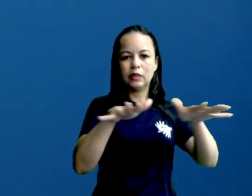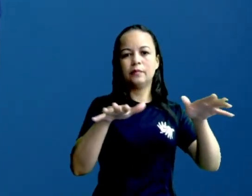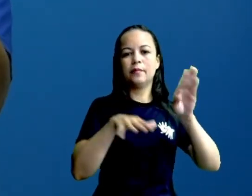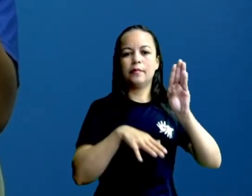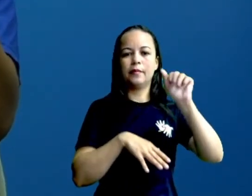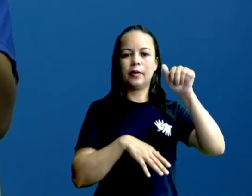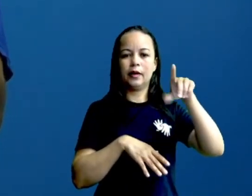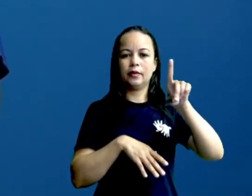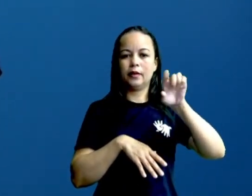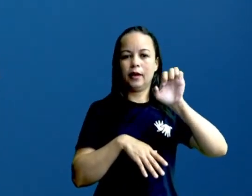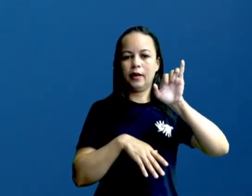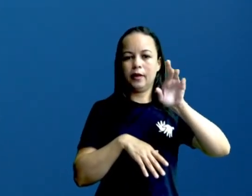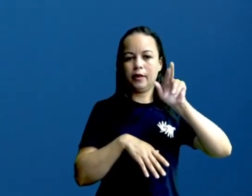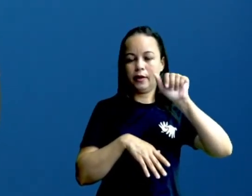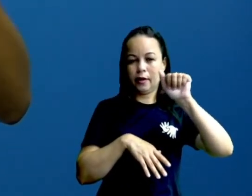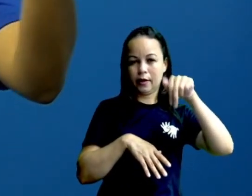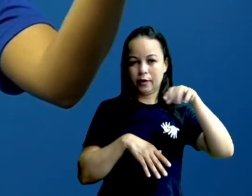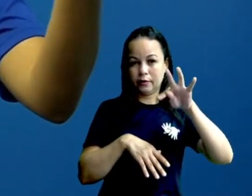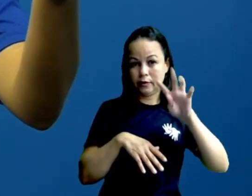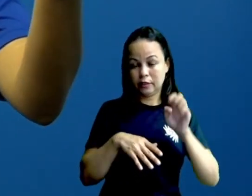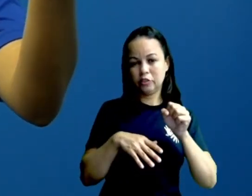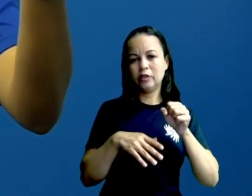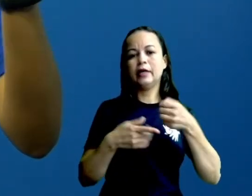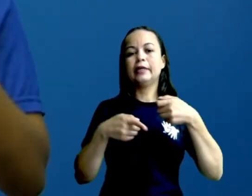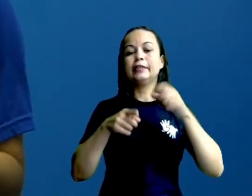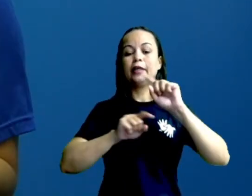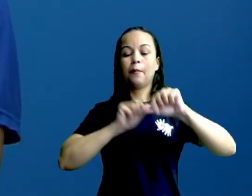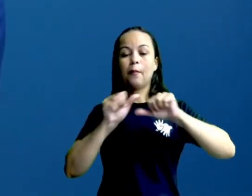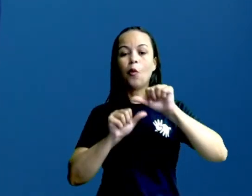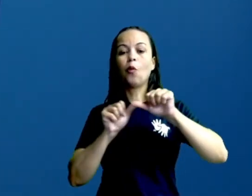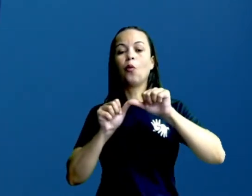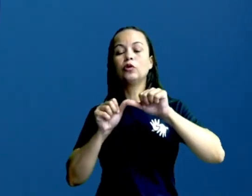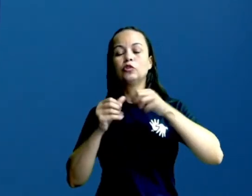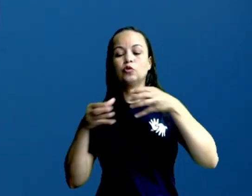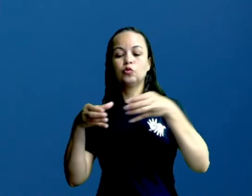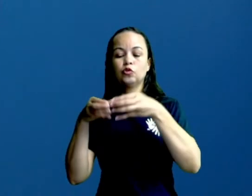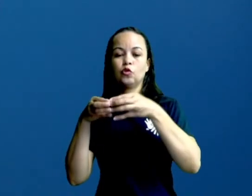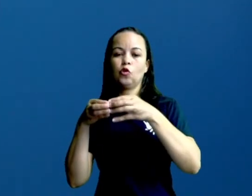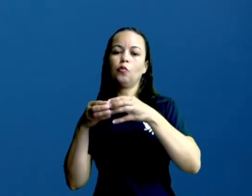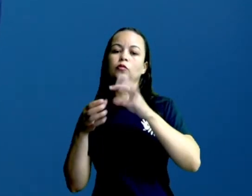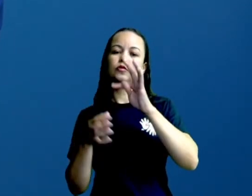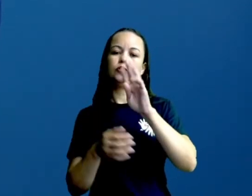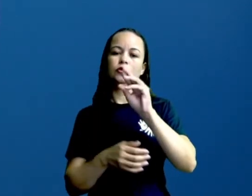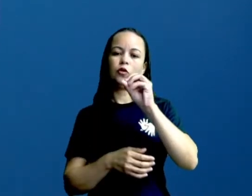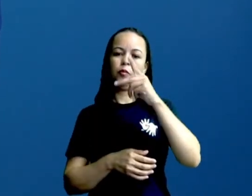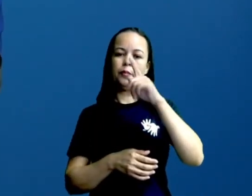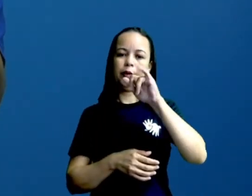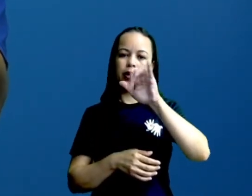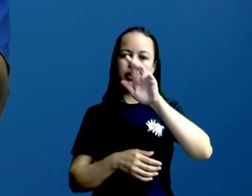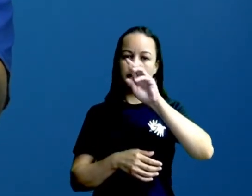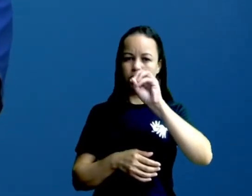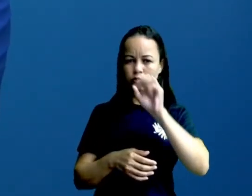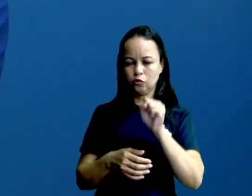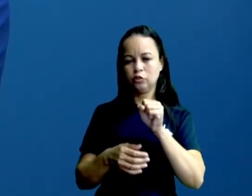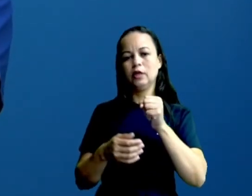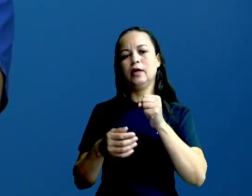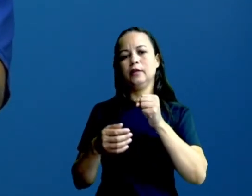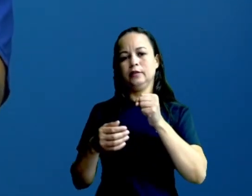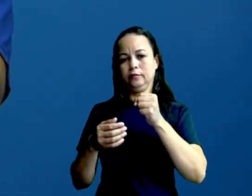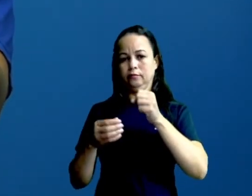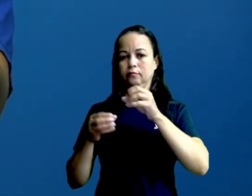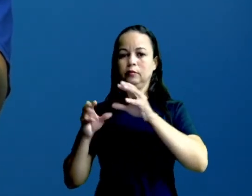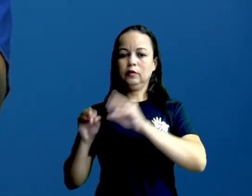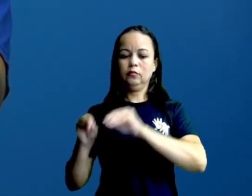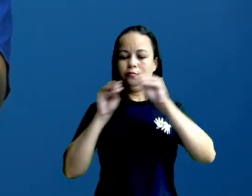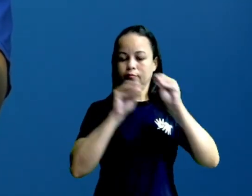terras, os tropeiros levando mercadorias de um local para outro e os vaqueiros também transportando animais do